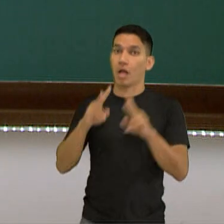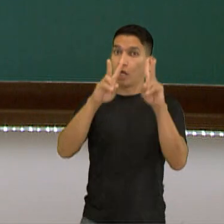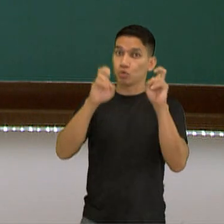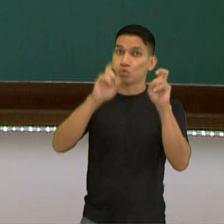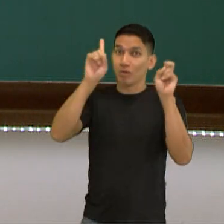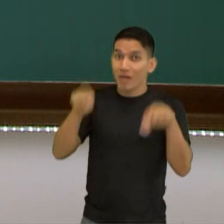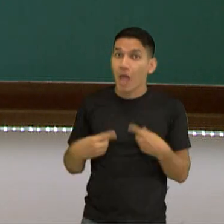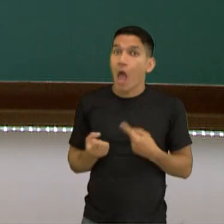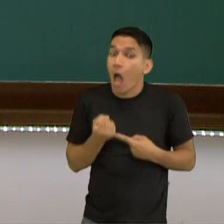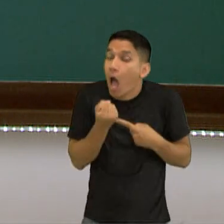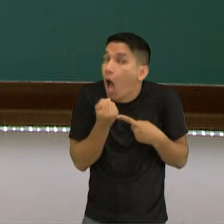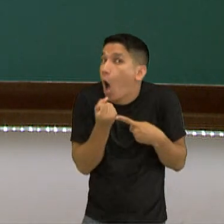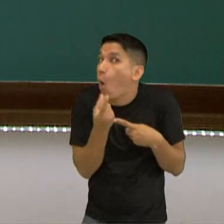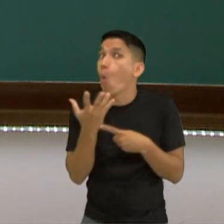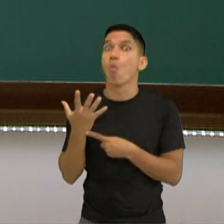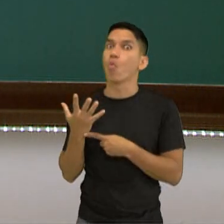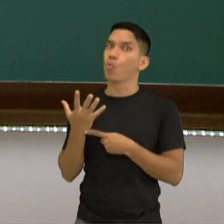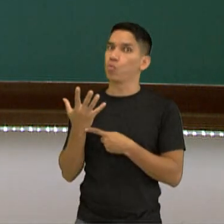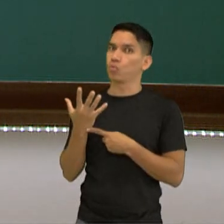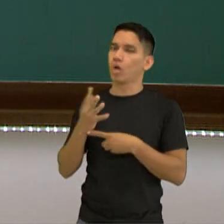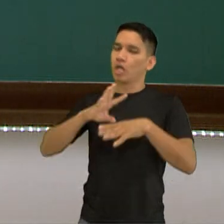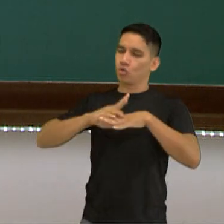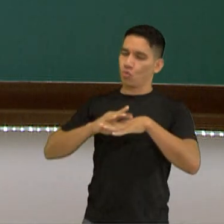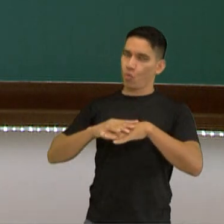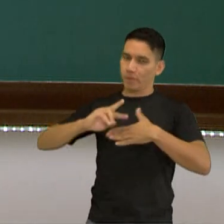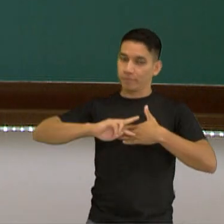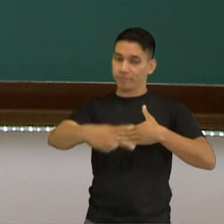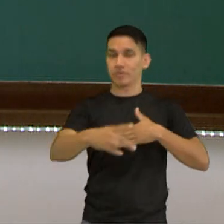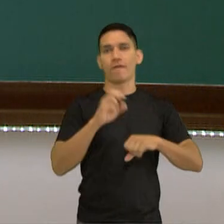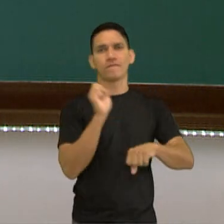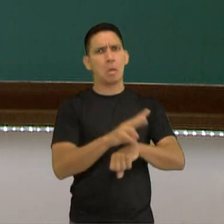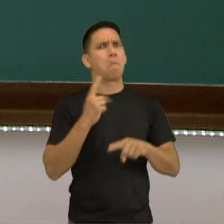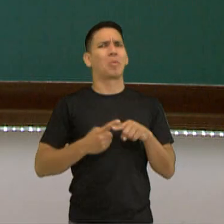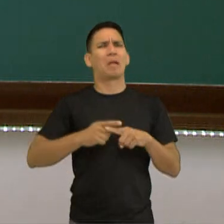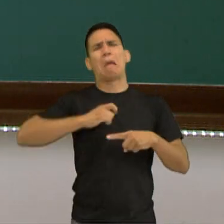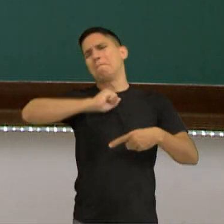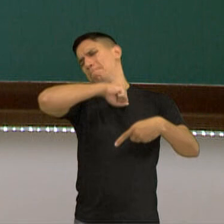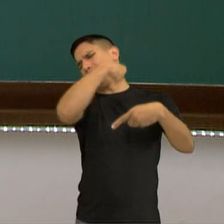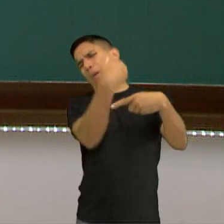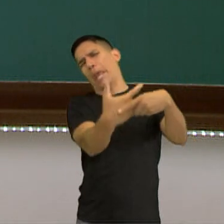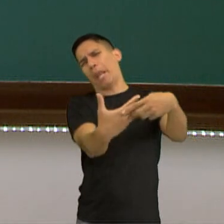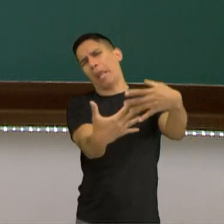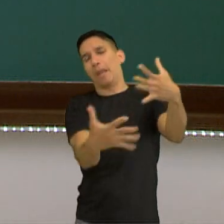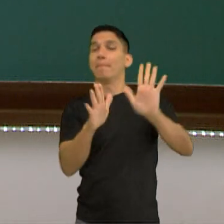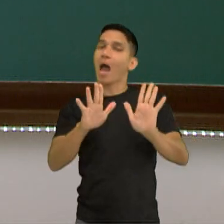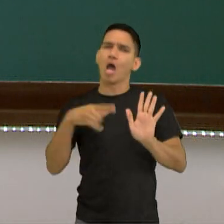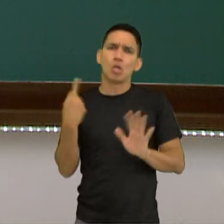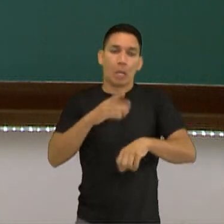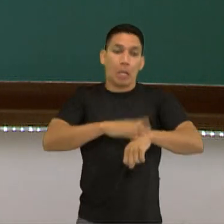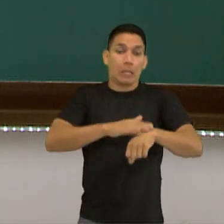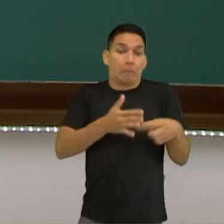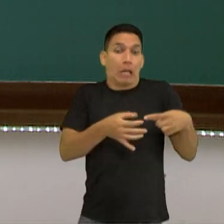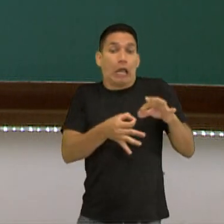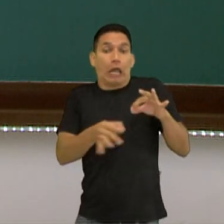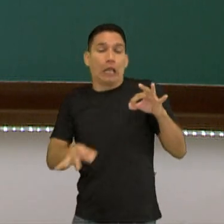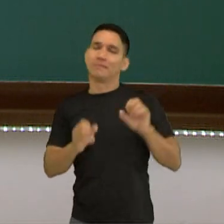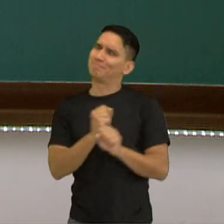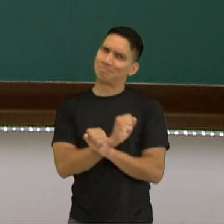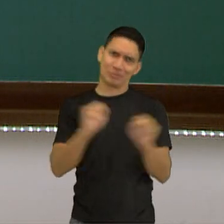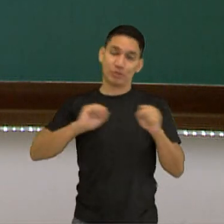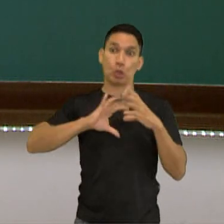sobre algumas doenças causadas por vírus, porque são inúmeras, o nosso tempo não daria para falar de todas.